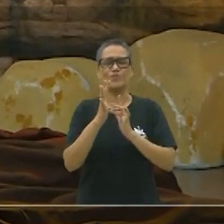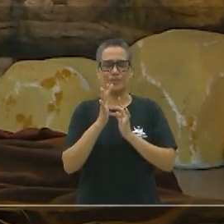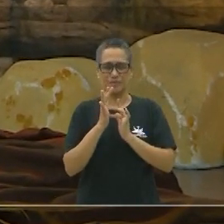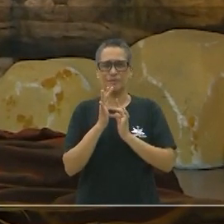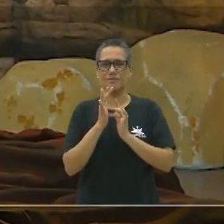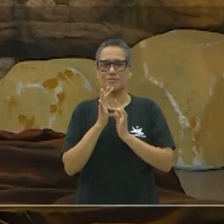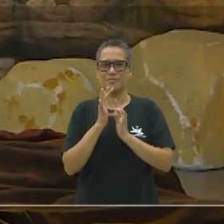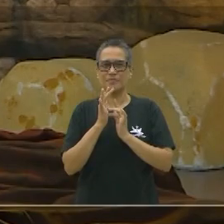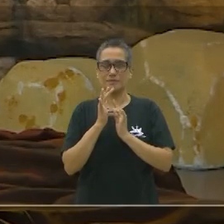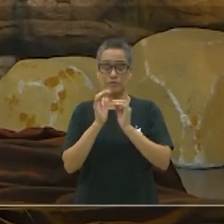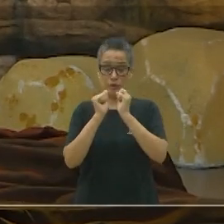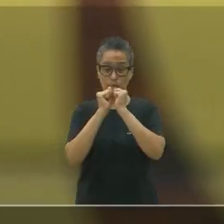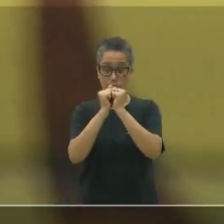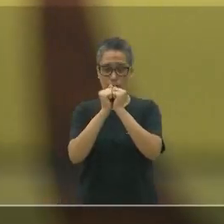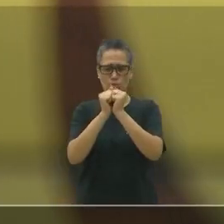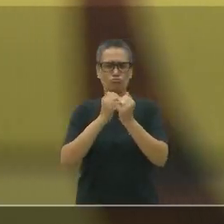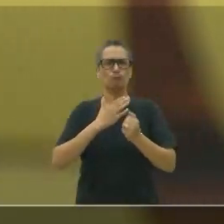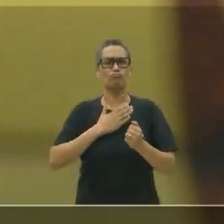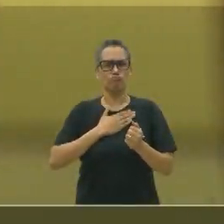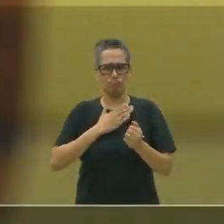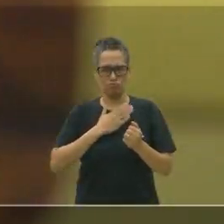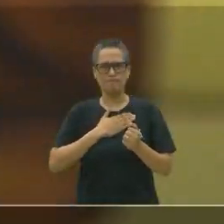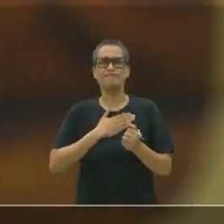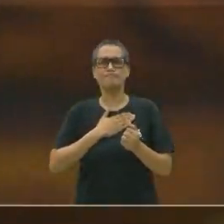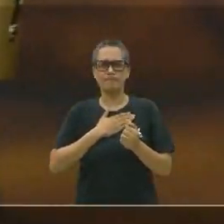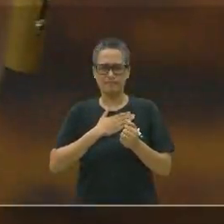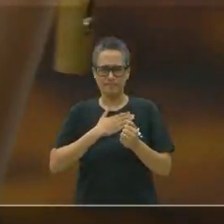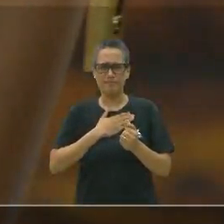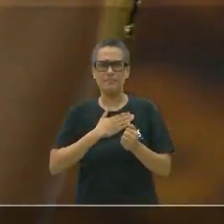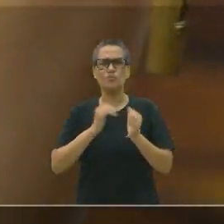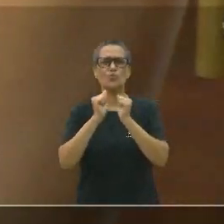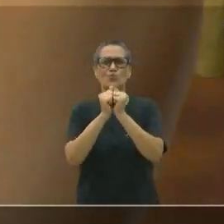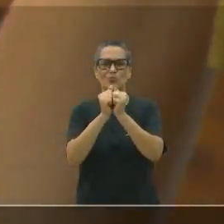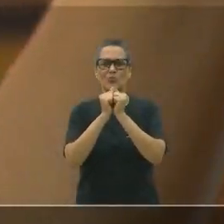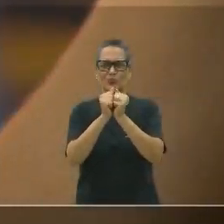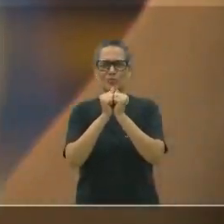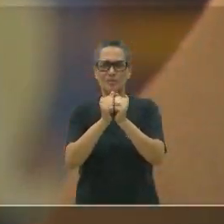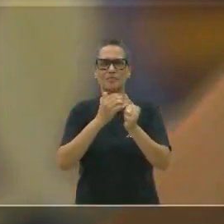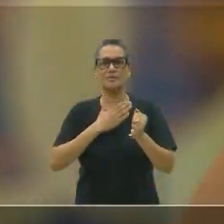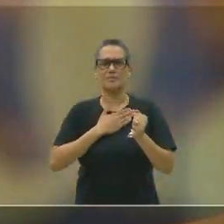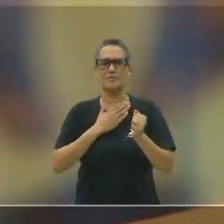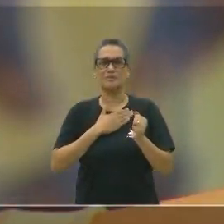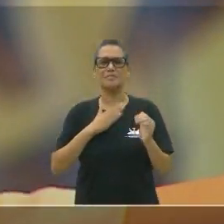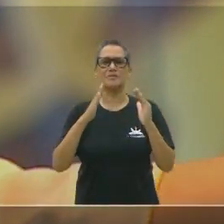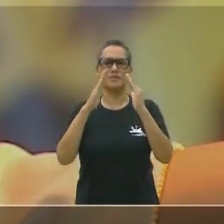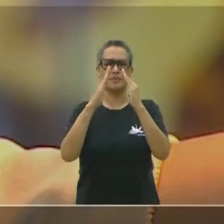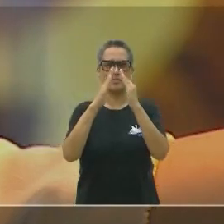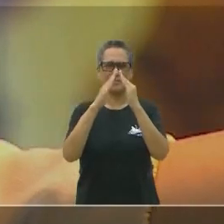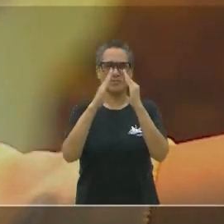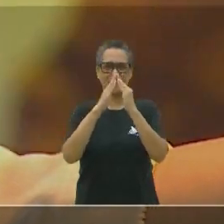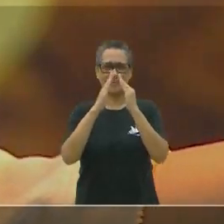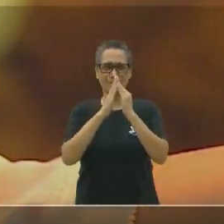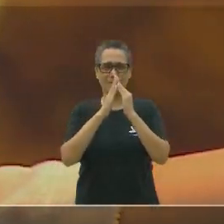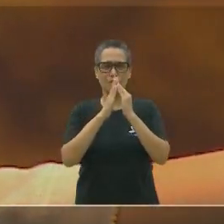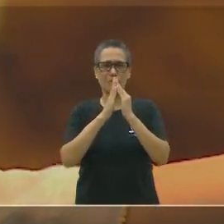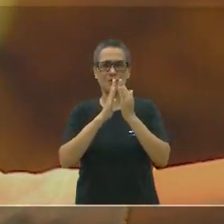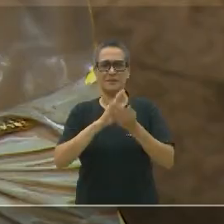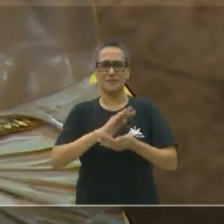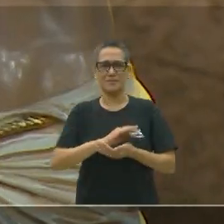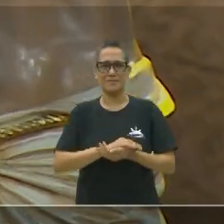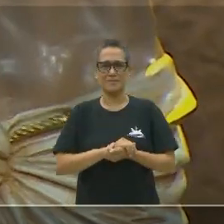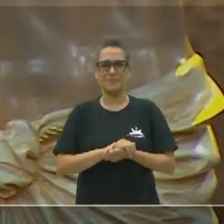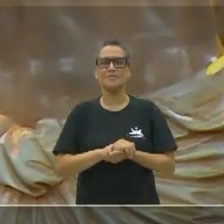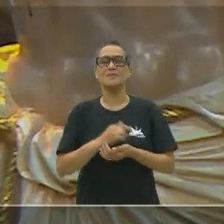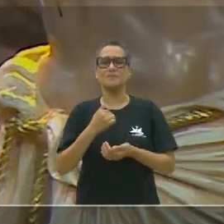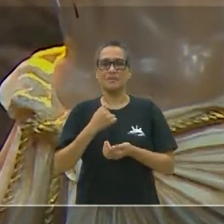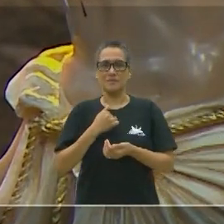Jesus. Estão sobre mim. Estão sobre mim. Estão sobre a minha casa. Estão sobre a minha casa. E